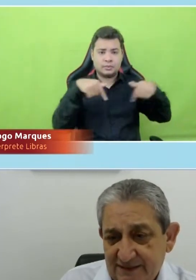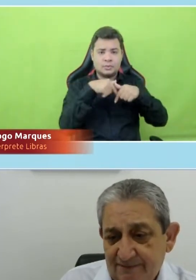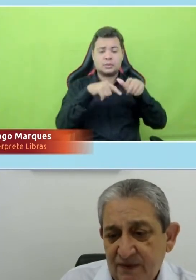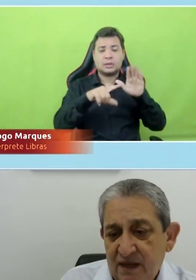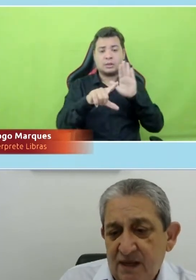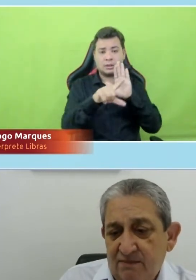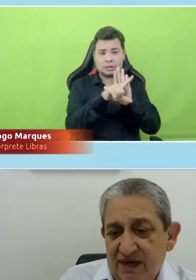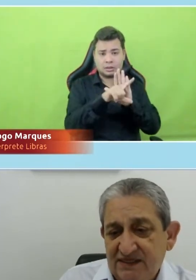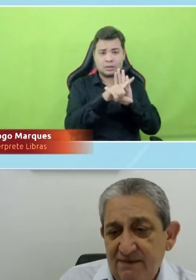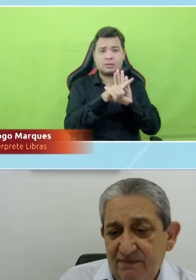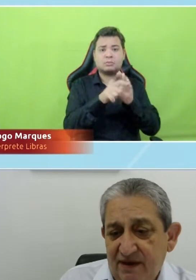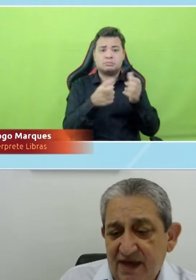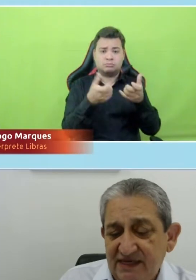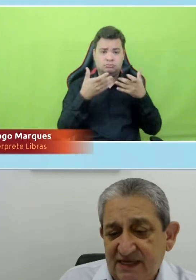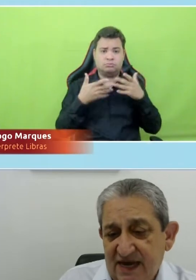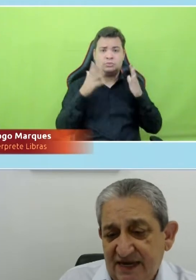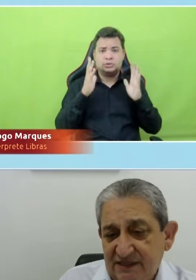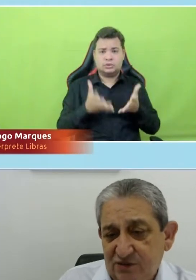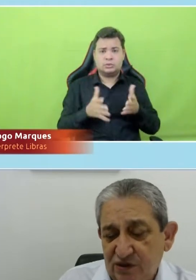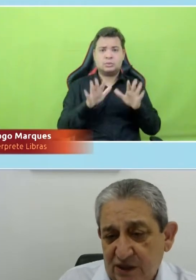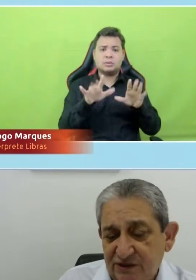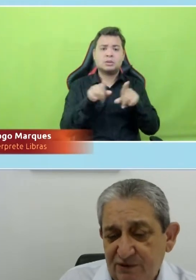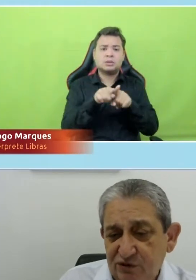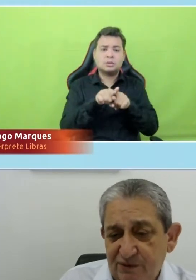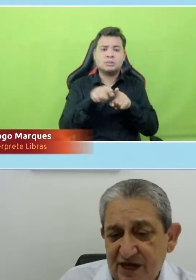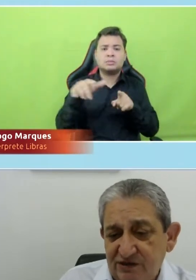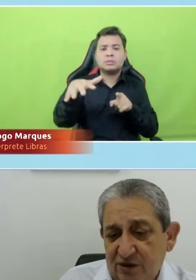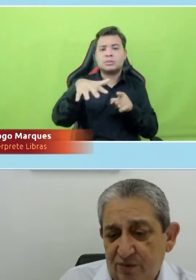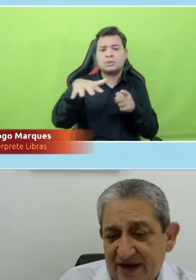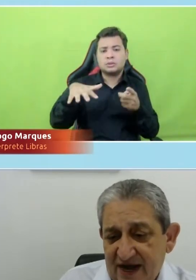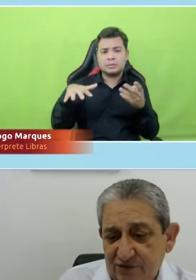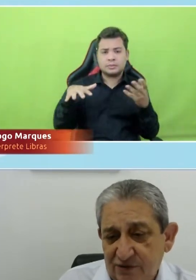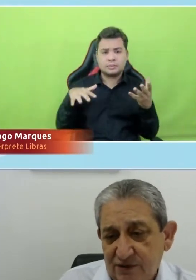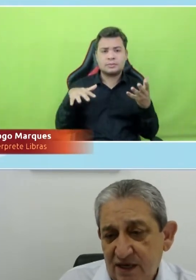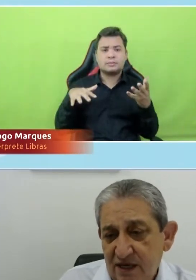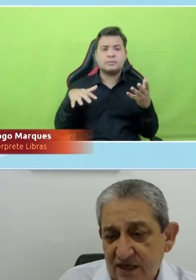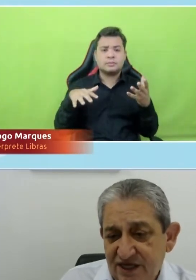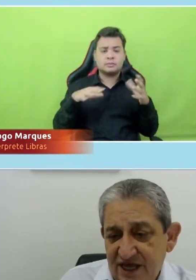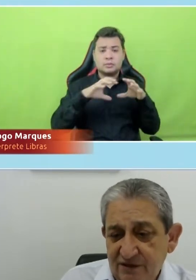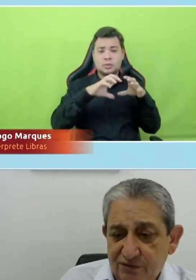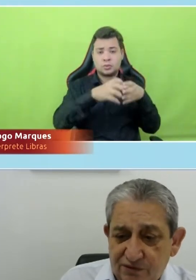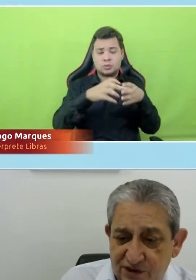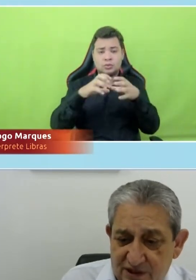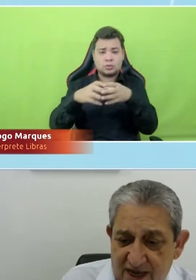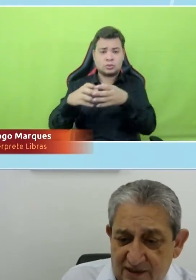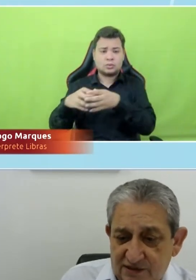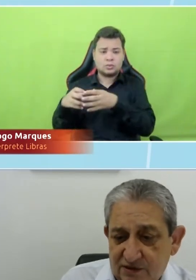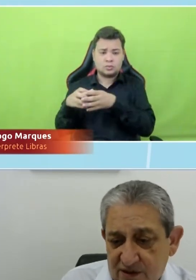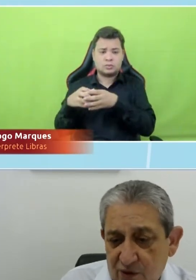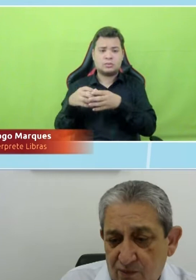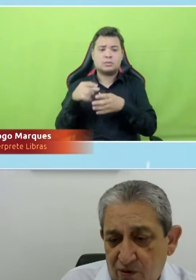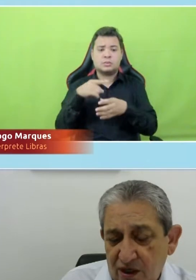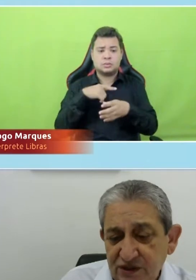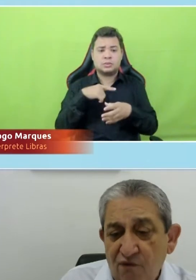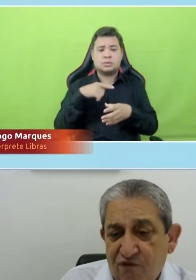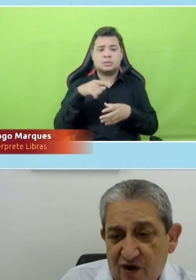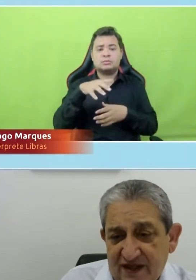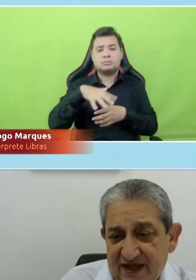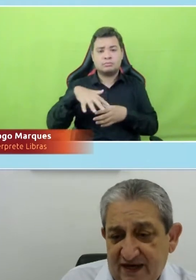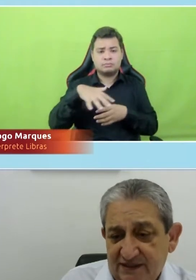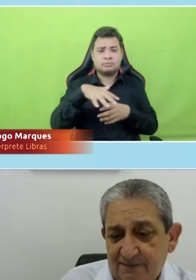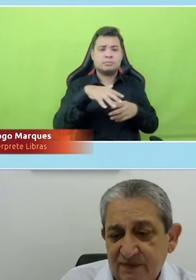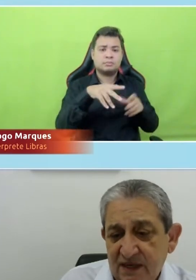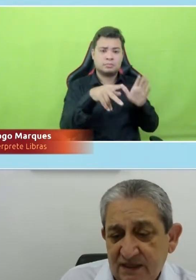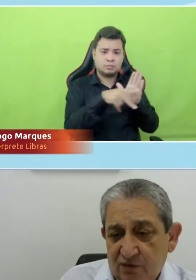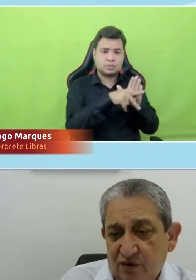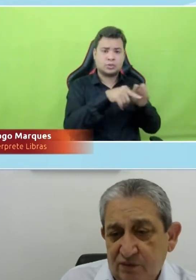Palmares, mas também as áreas, os pequenos aglomerados, dentro de terras quilombolas ou fora